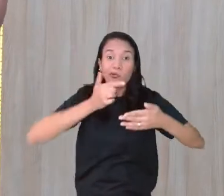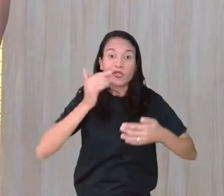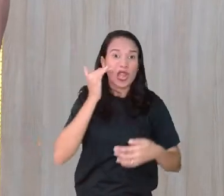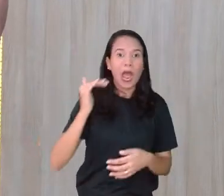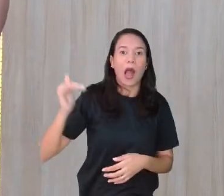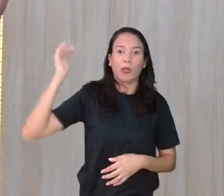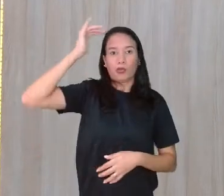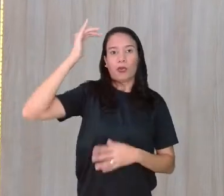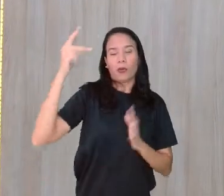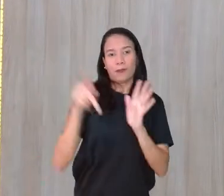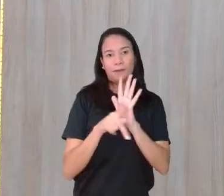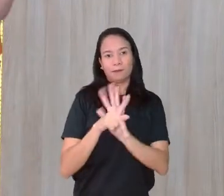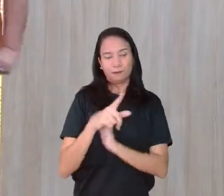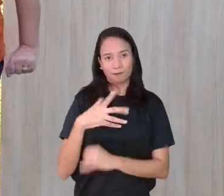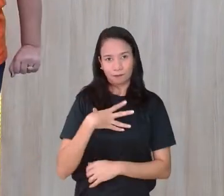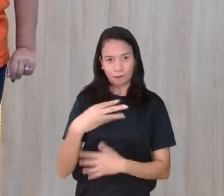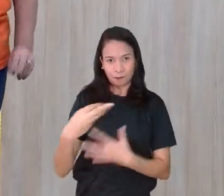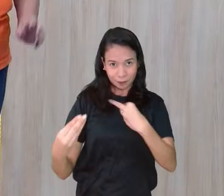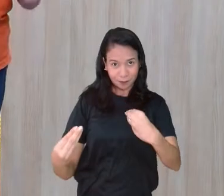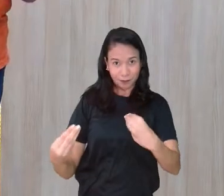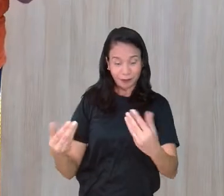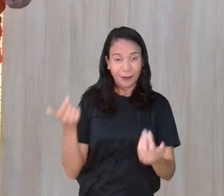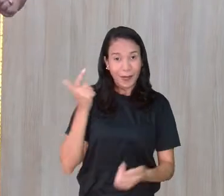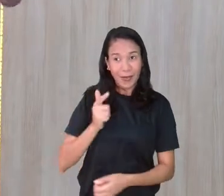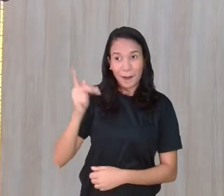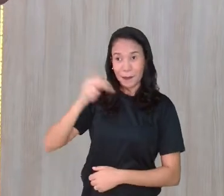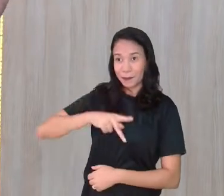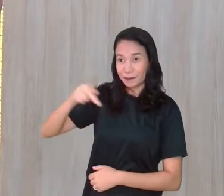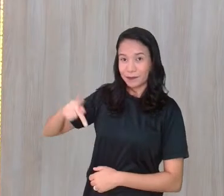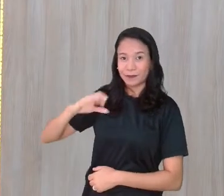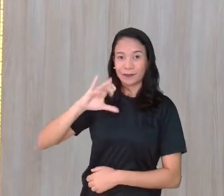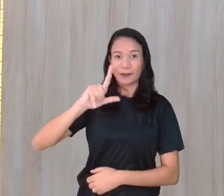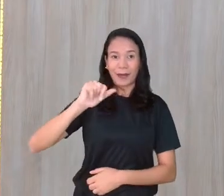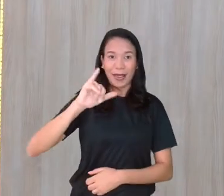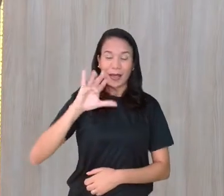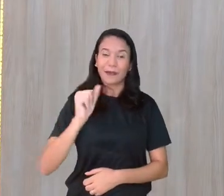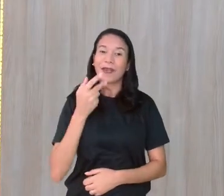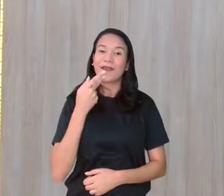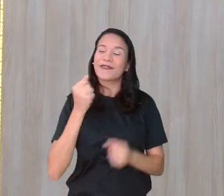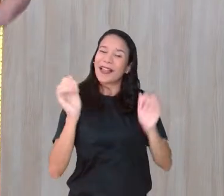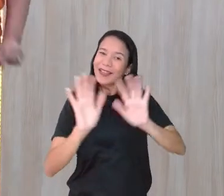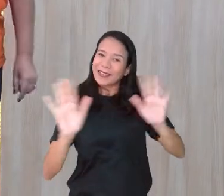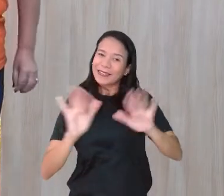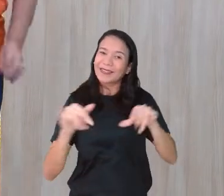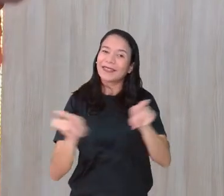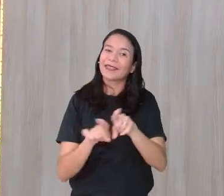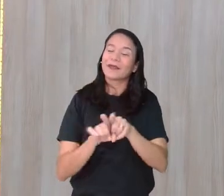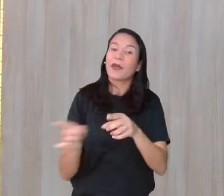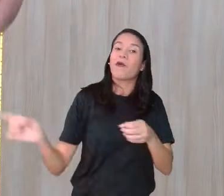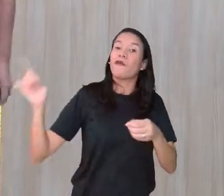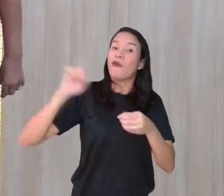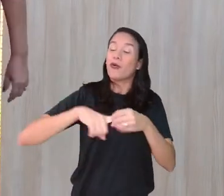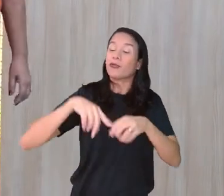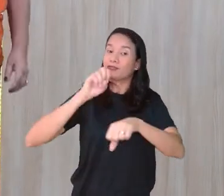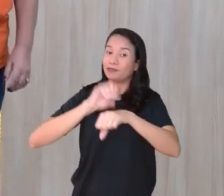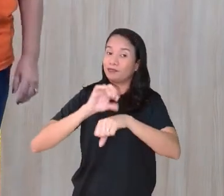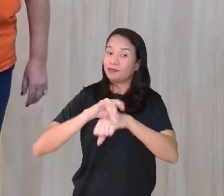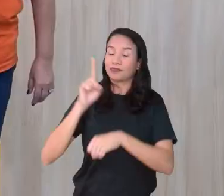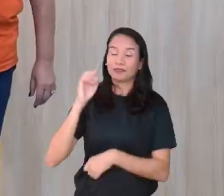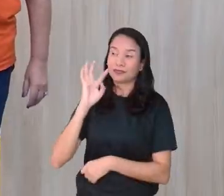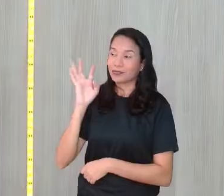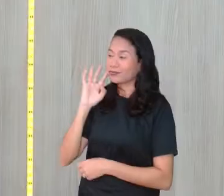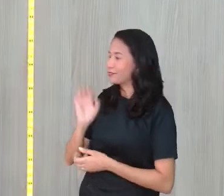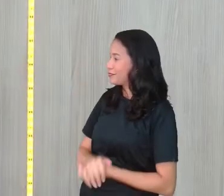para reproduzir. Eu vou chamar a professora Cláudia para ela se despedir de vocês e volto dando um recadinho bem